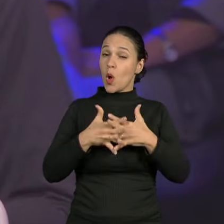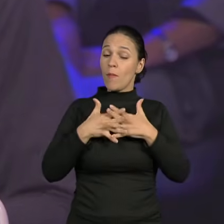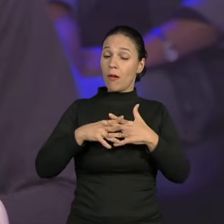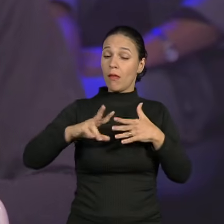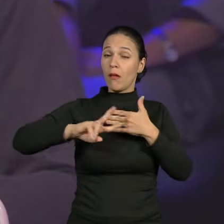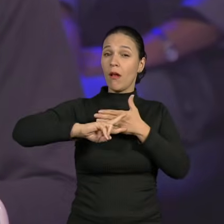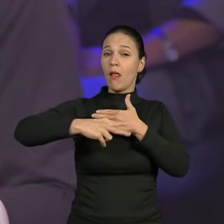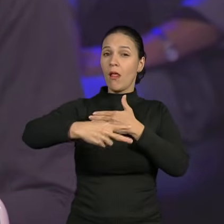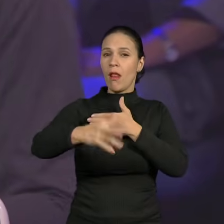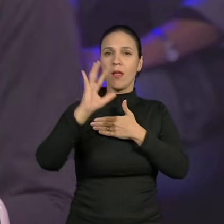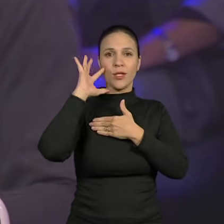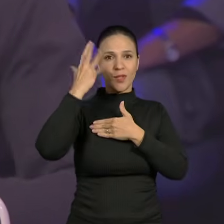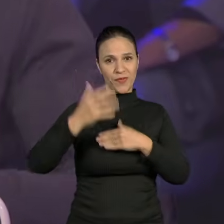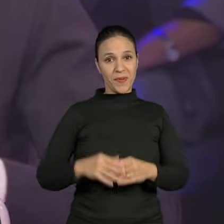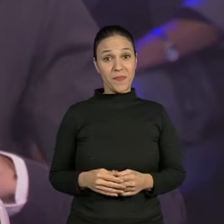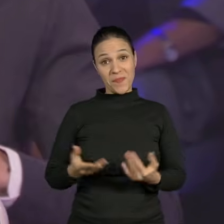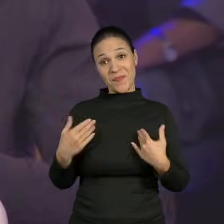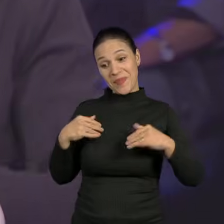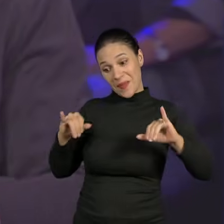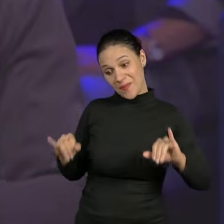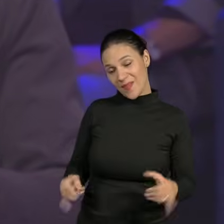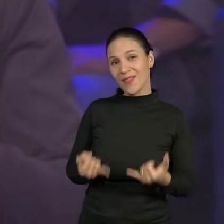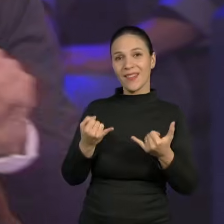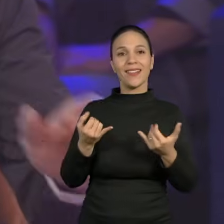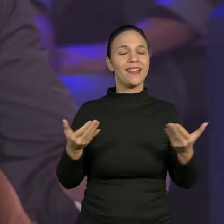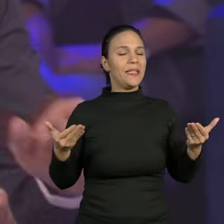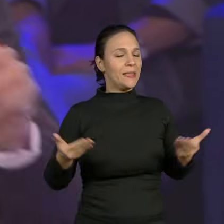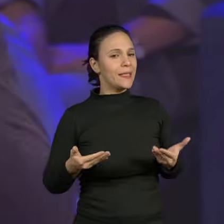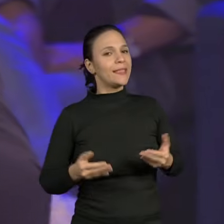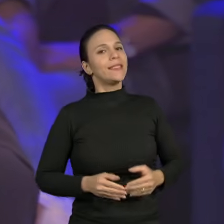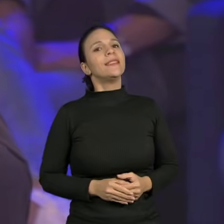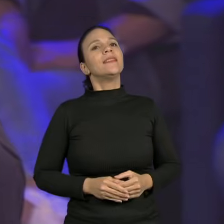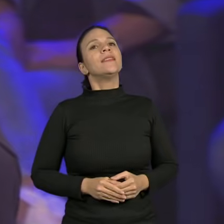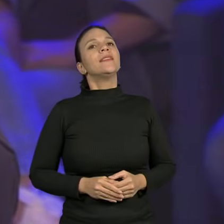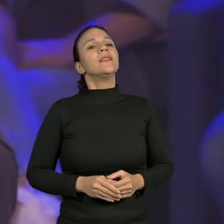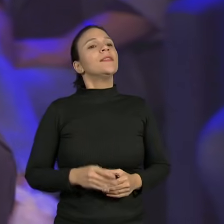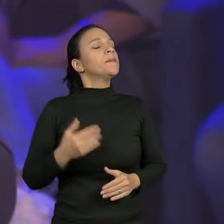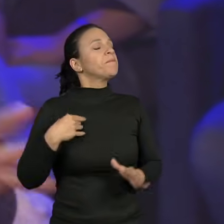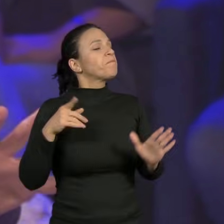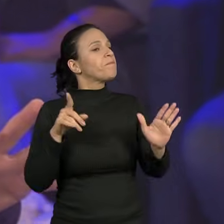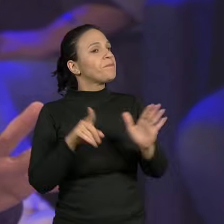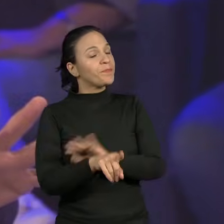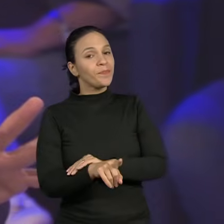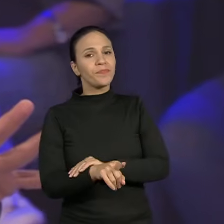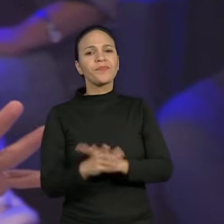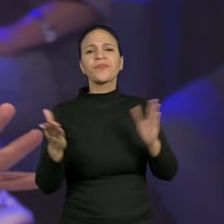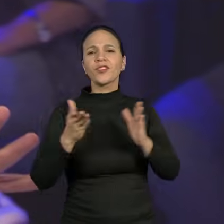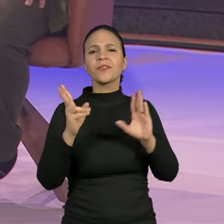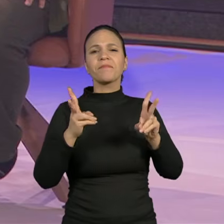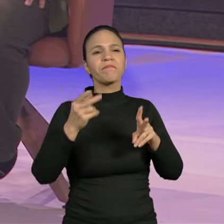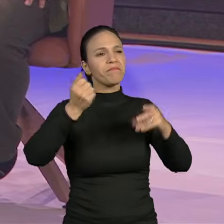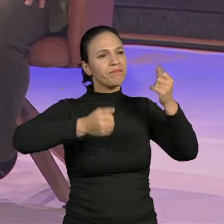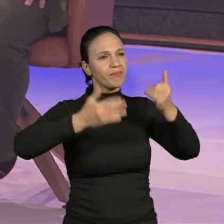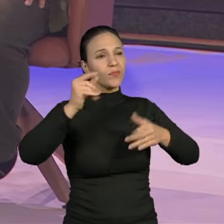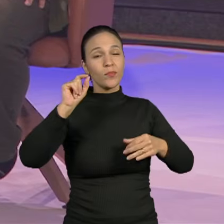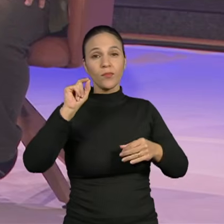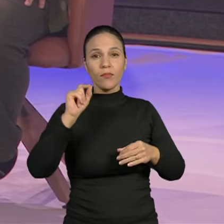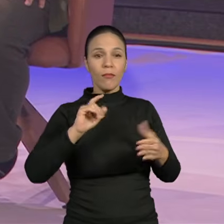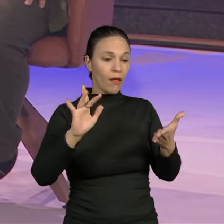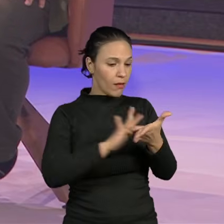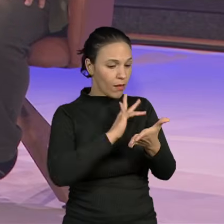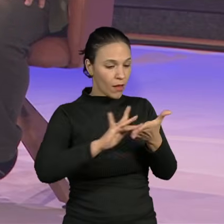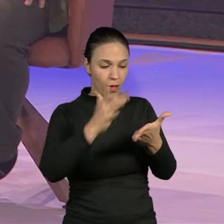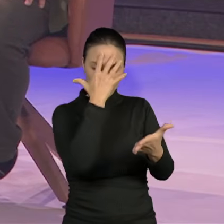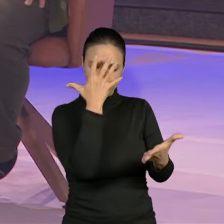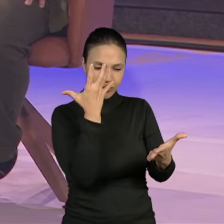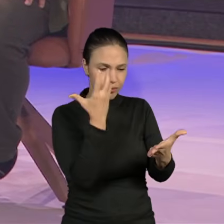né? Aliás, eu quero aproveitar aqui e para uma questão. Hoje a gente fala muito dos exageros das telas,